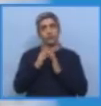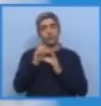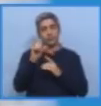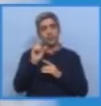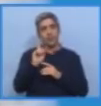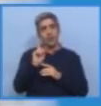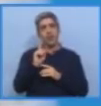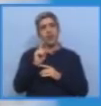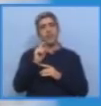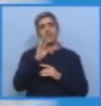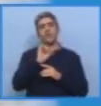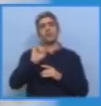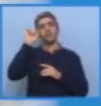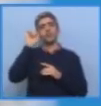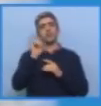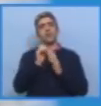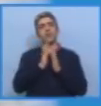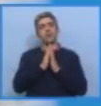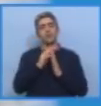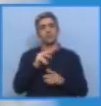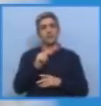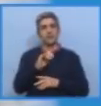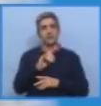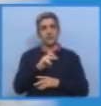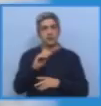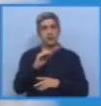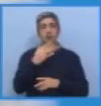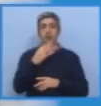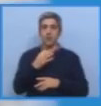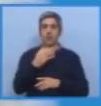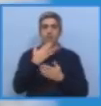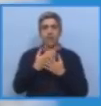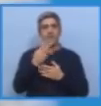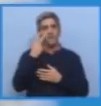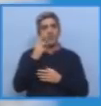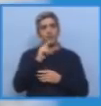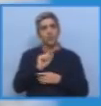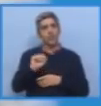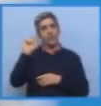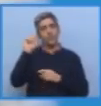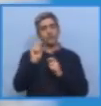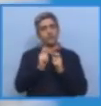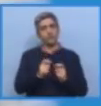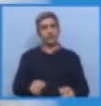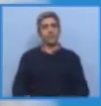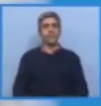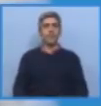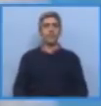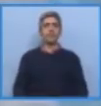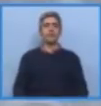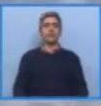Messias, o Filho de Deus, e para que, acreditando, tenhais a vida em seu nome.